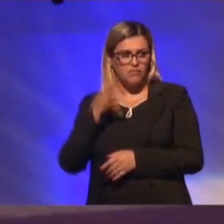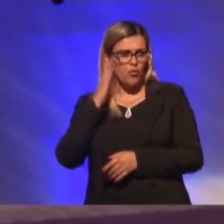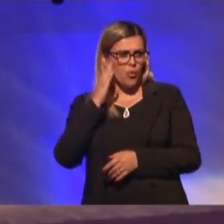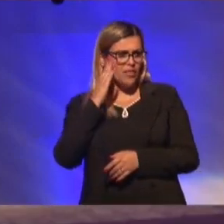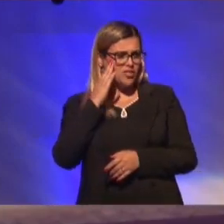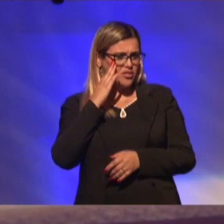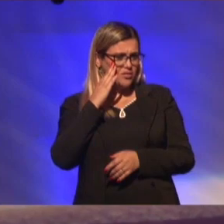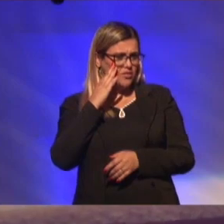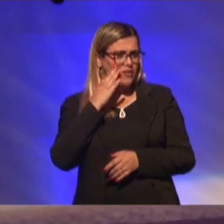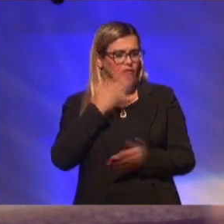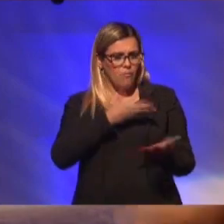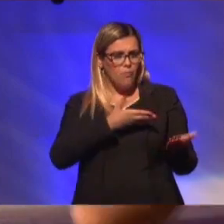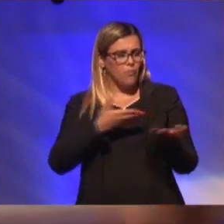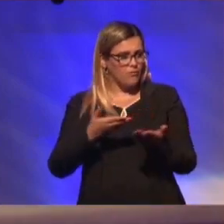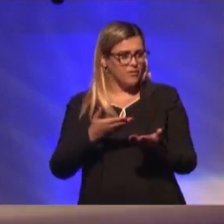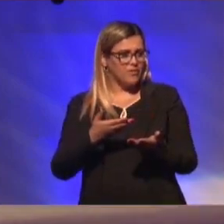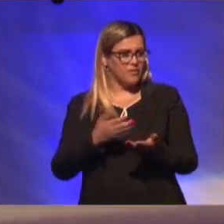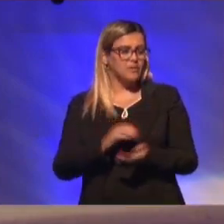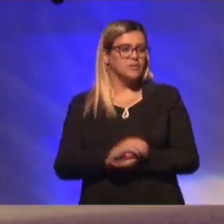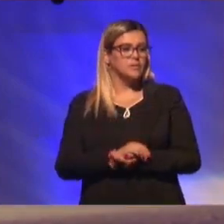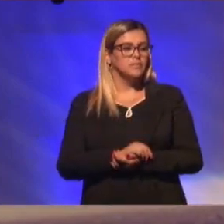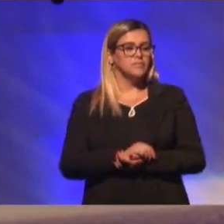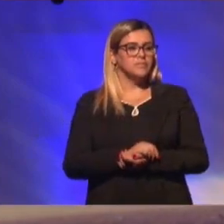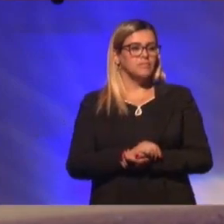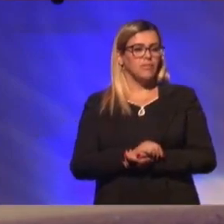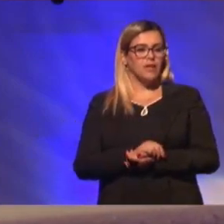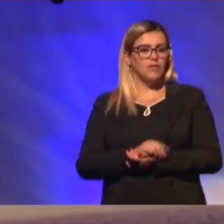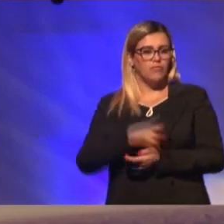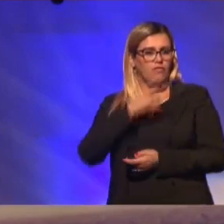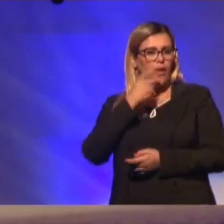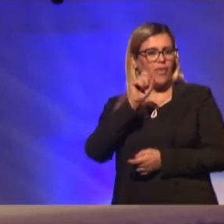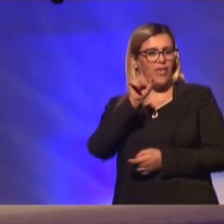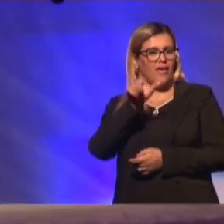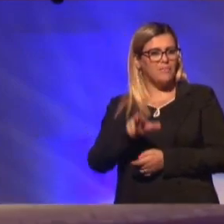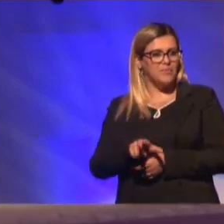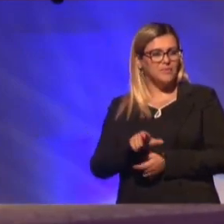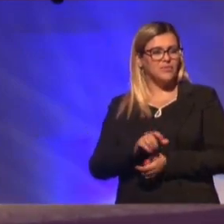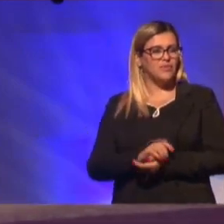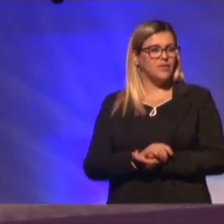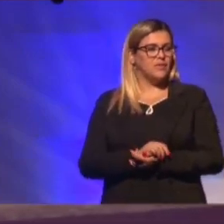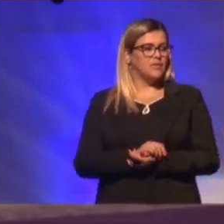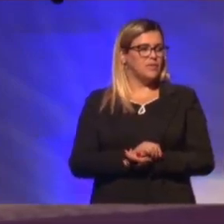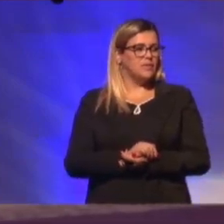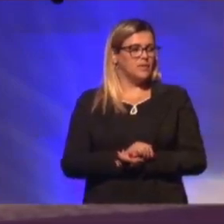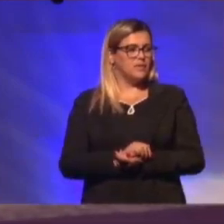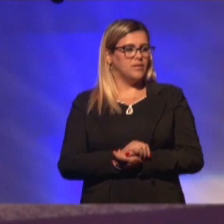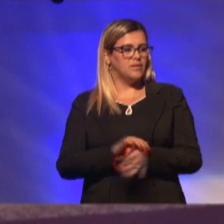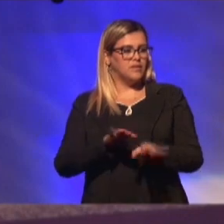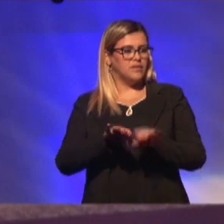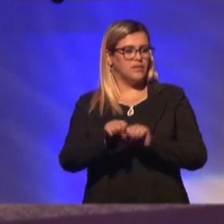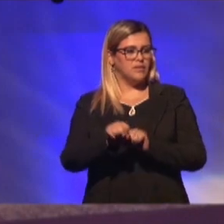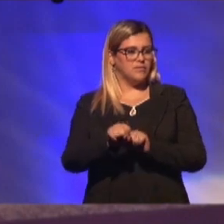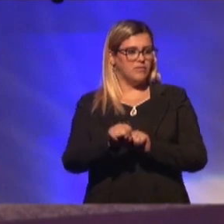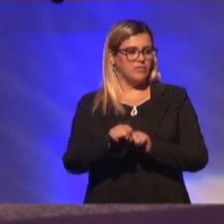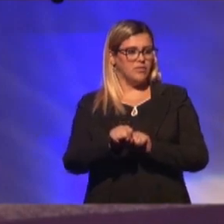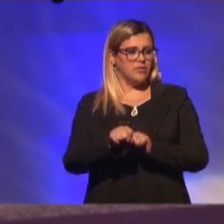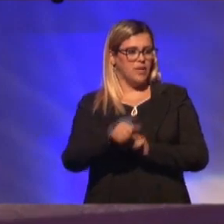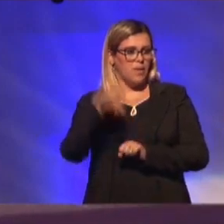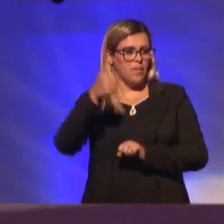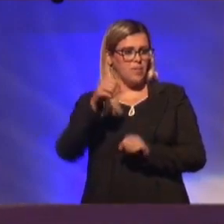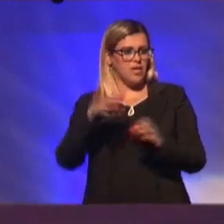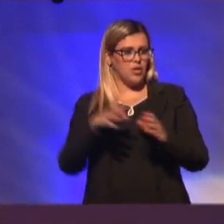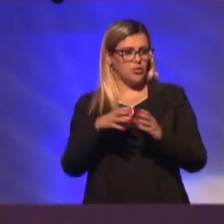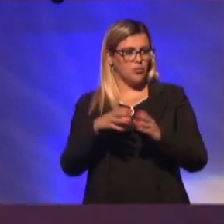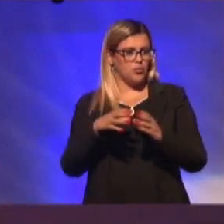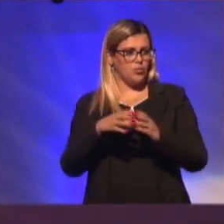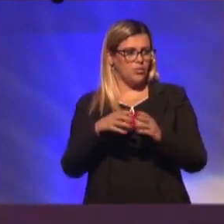entendi. Vamos ver se é isso mesmo. Eu quero... vou falar o currículo do nosso próximo patrocinador. Ele é formado na primeira turma de